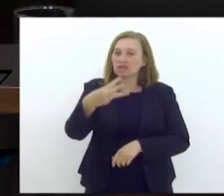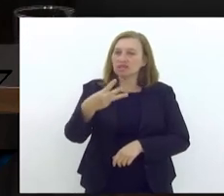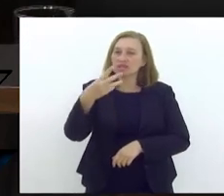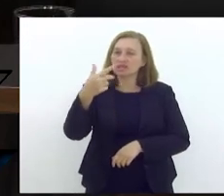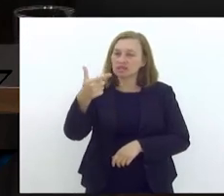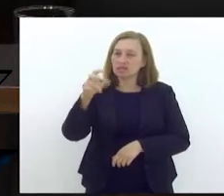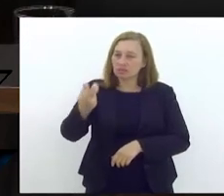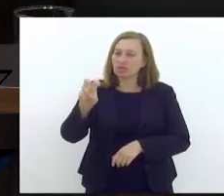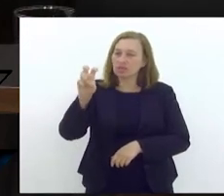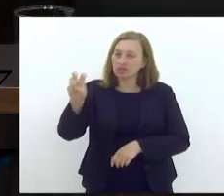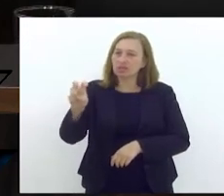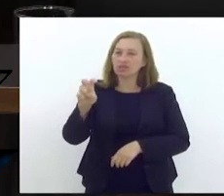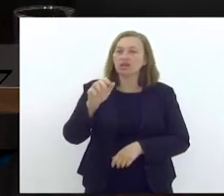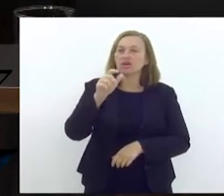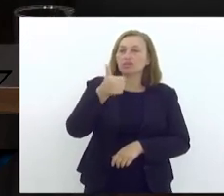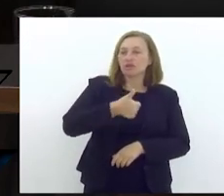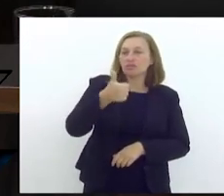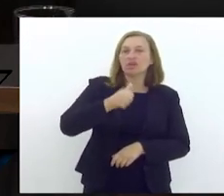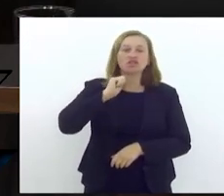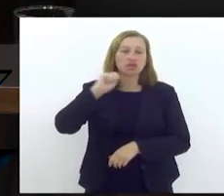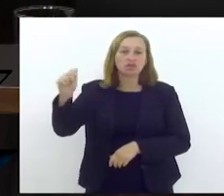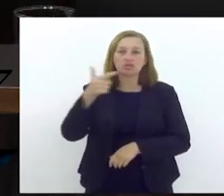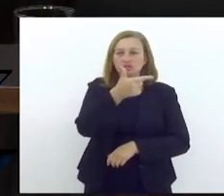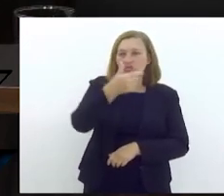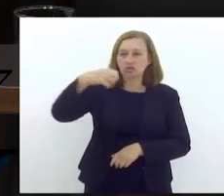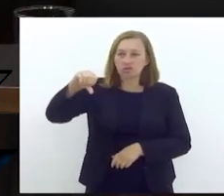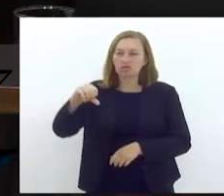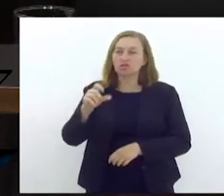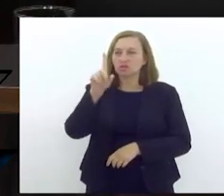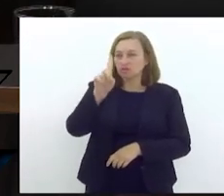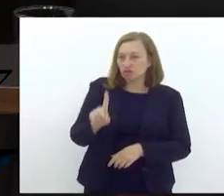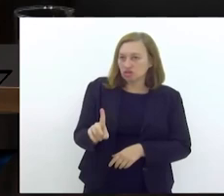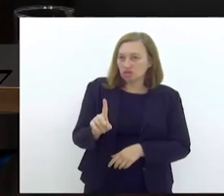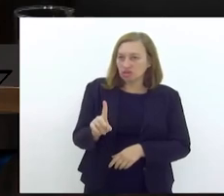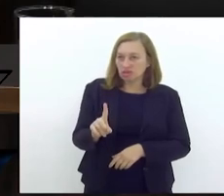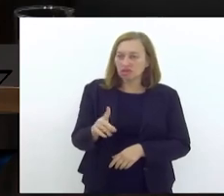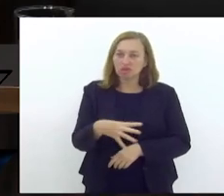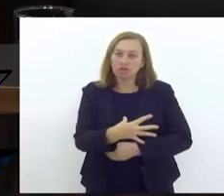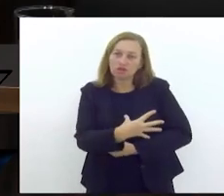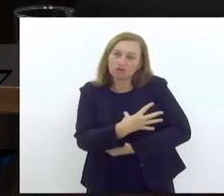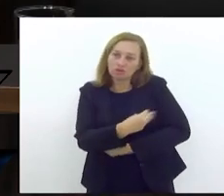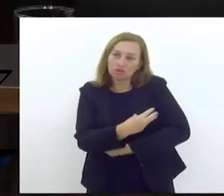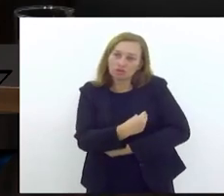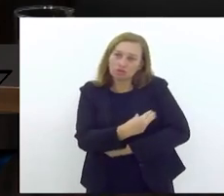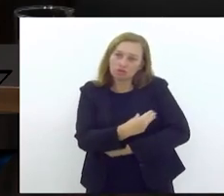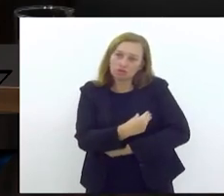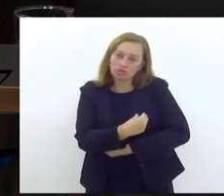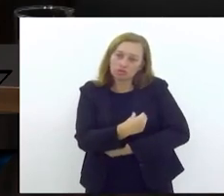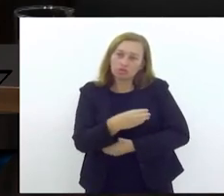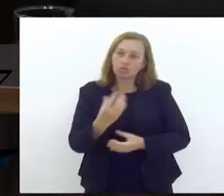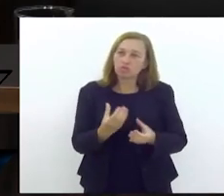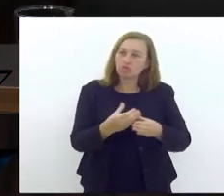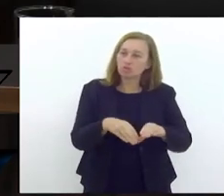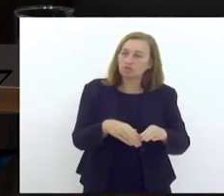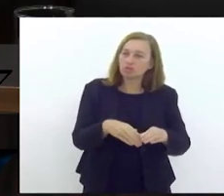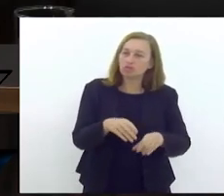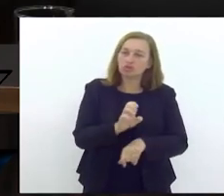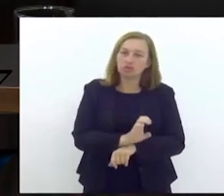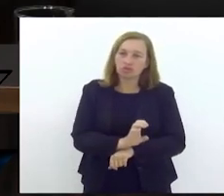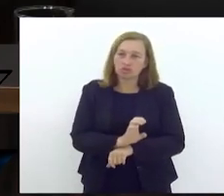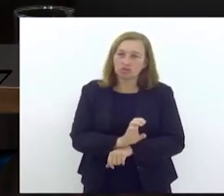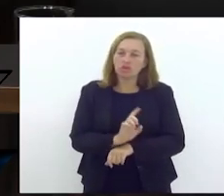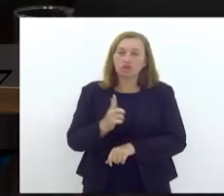de primeiro de abril de 2019 que dispõe sobre direito de amamentar durante a realização de concursos públicos estaduais